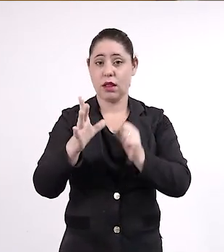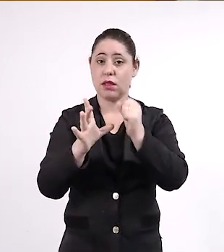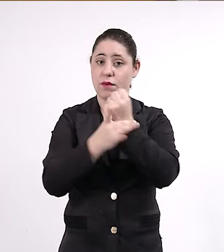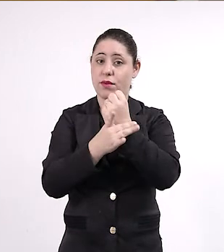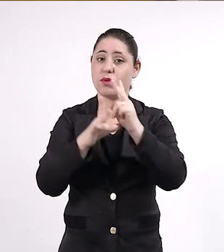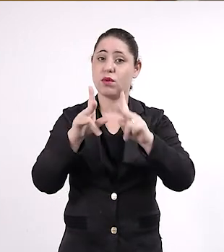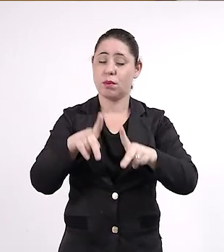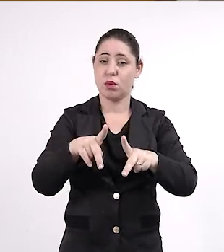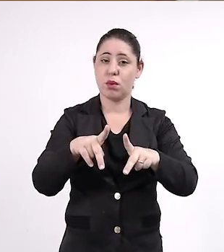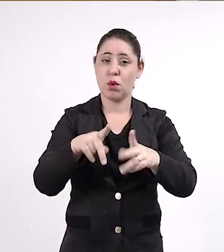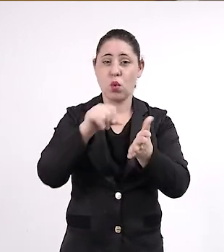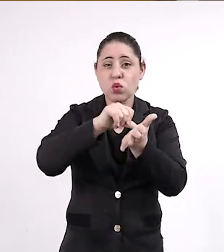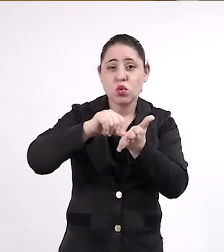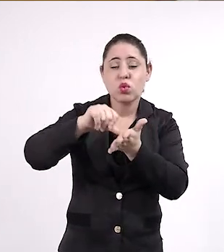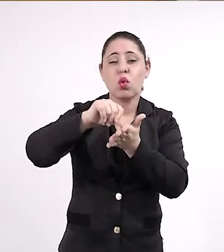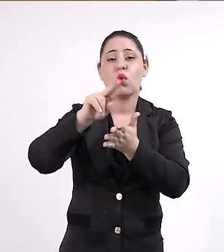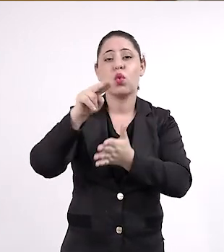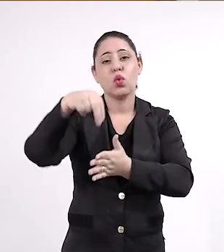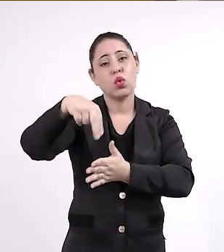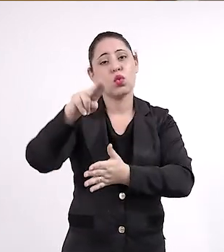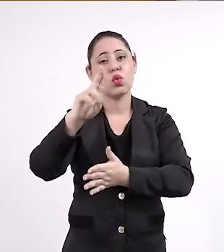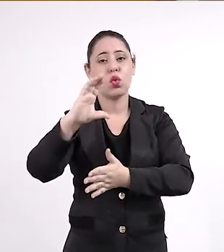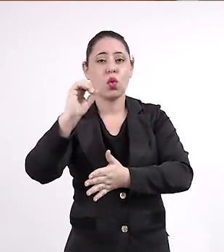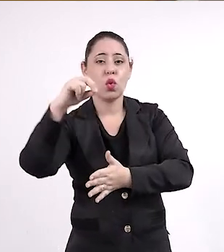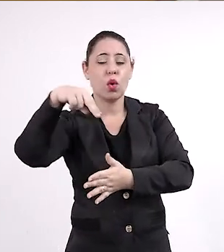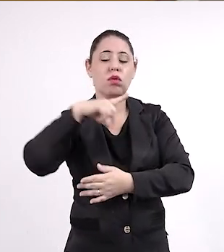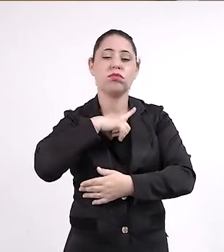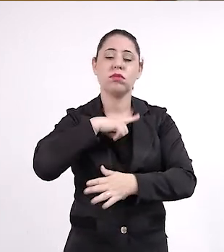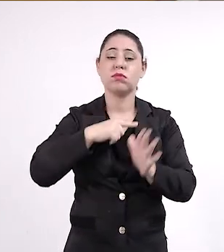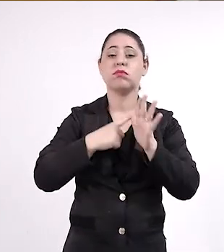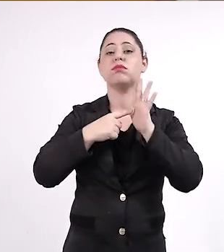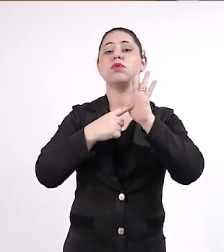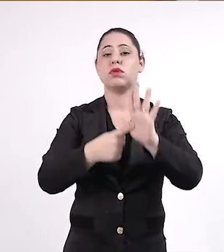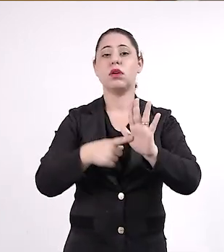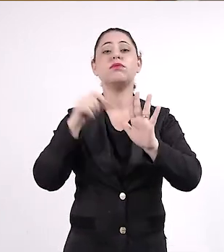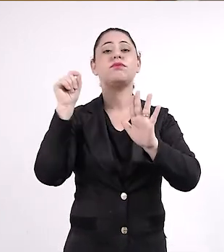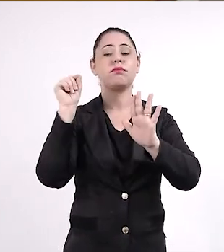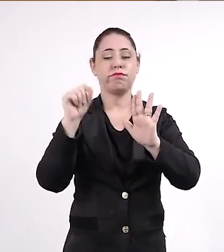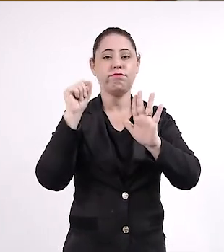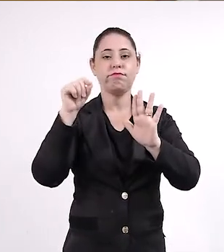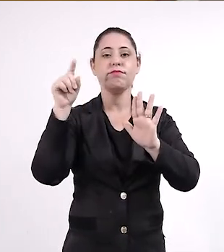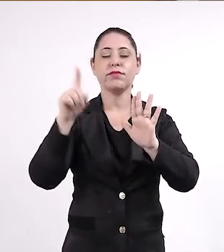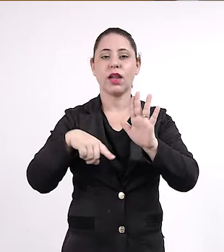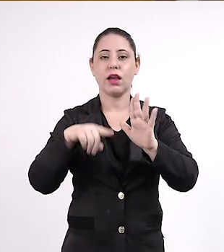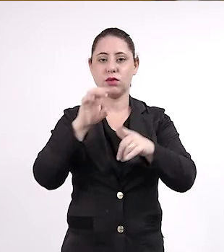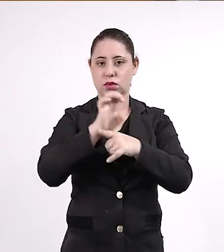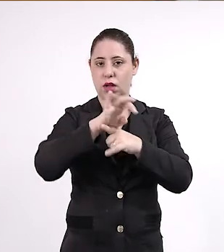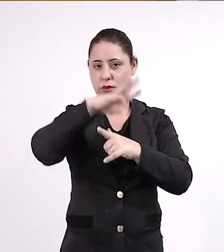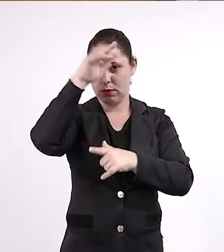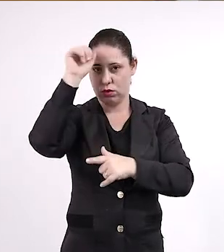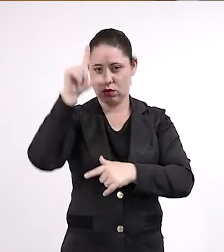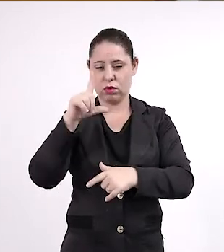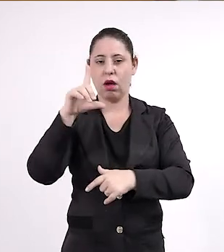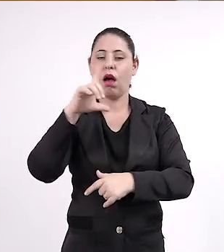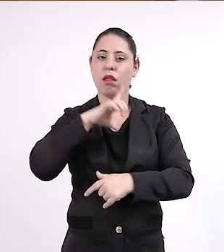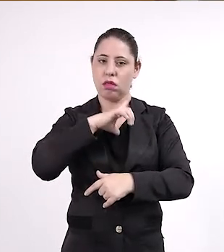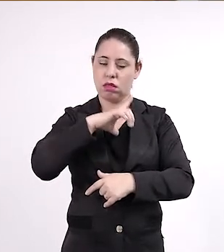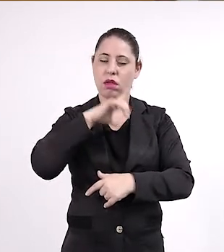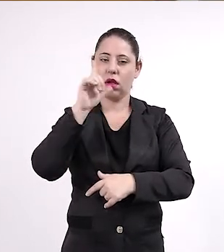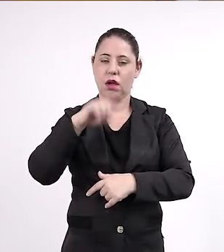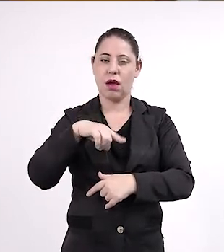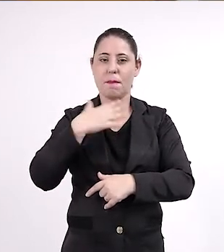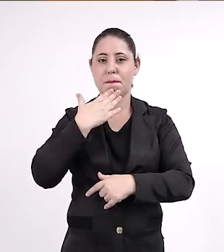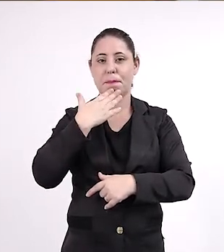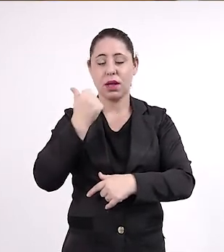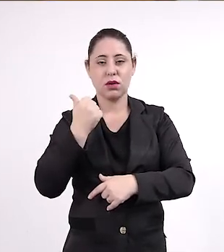a Defensoria, principalmente o Núcleo de Defesa do Consumidor, tem demonstrado que Mato Grosso do Sul é referência em âmbito